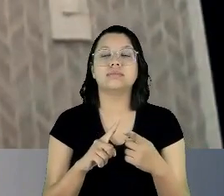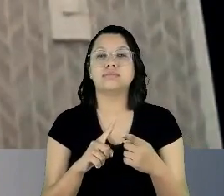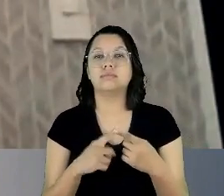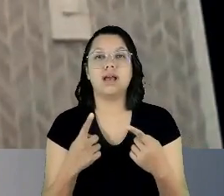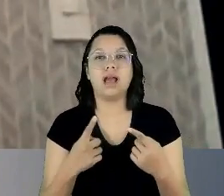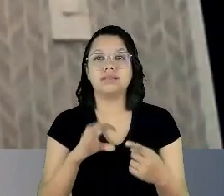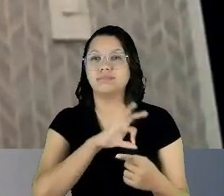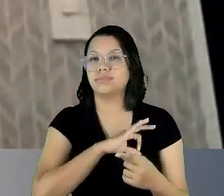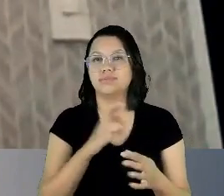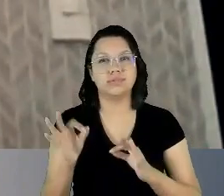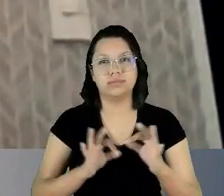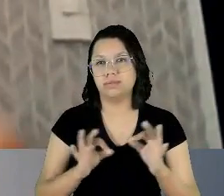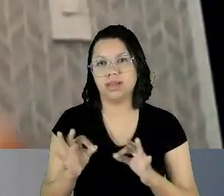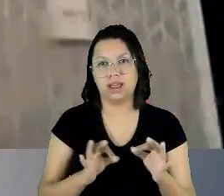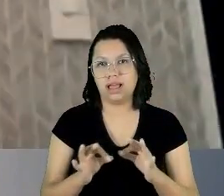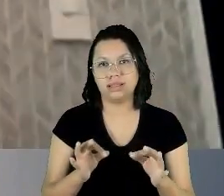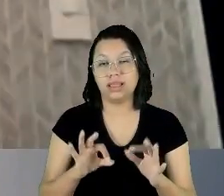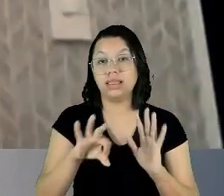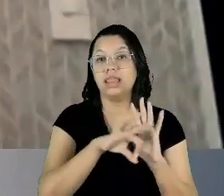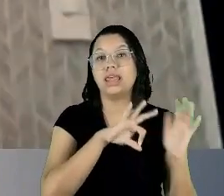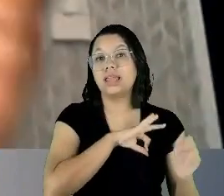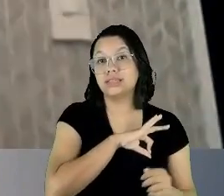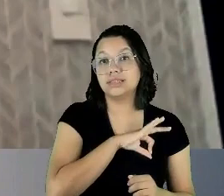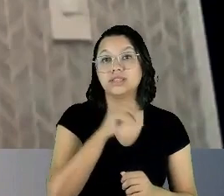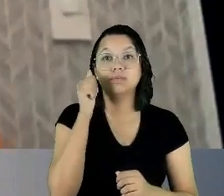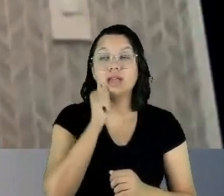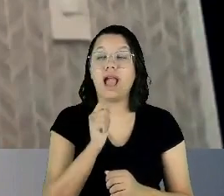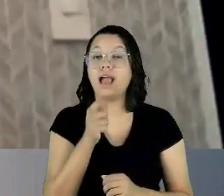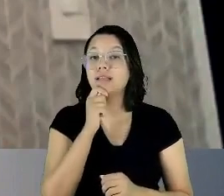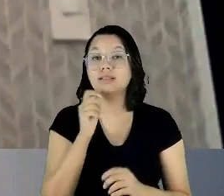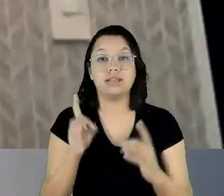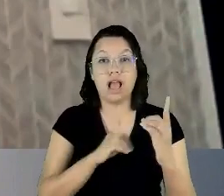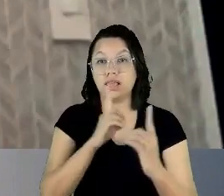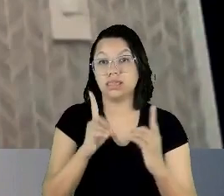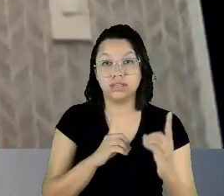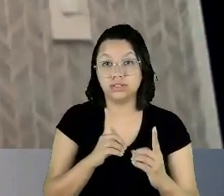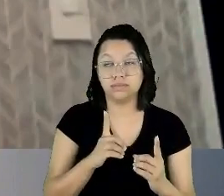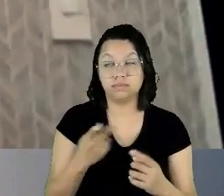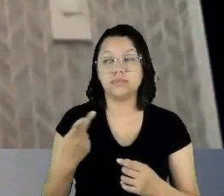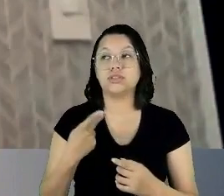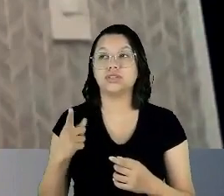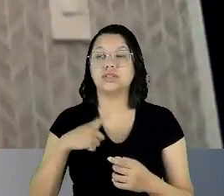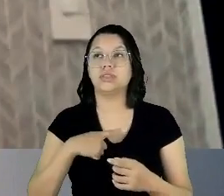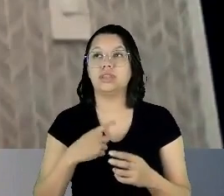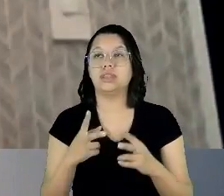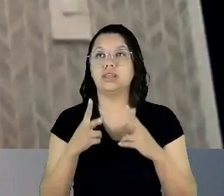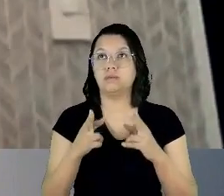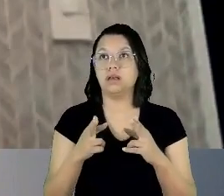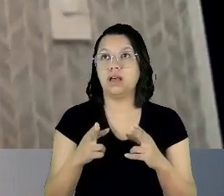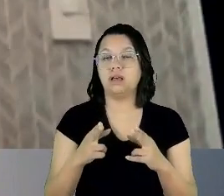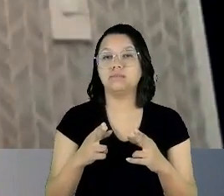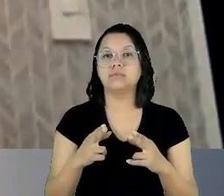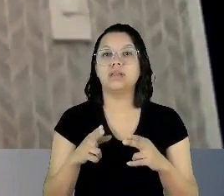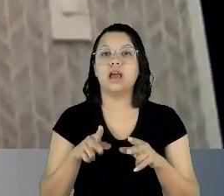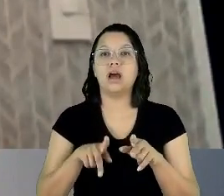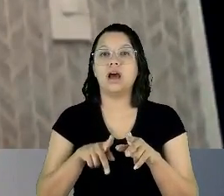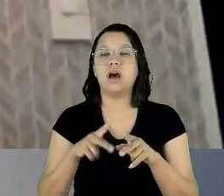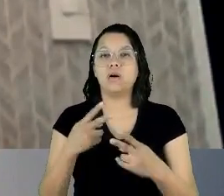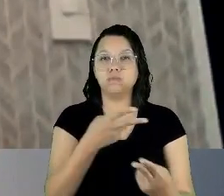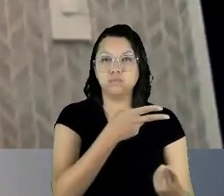trans e travestis somente esse ano, elas ainda não atendiam. As mulheres, a gente tem um caso de, por exemplo, encarceramento da população